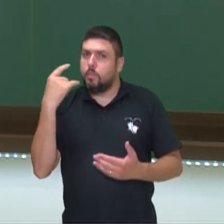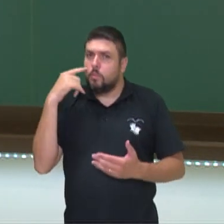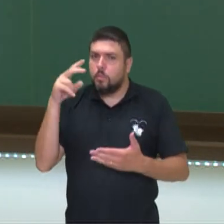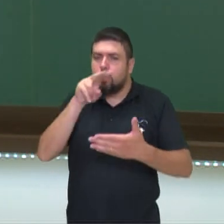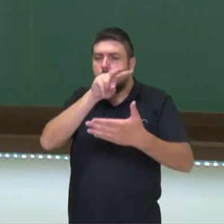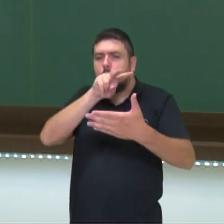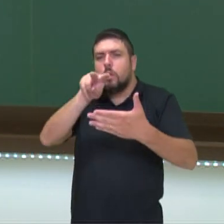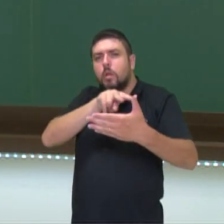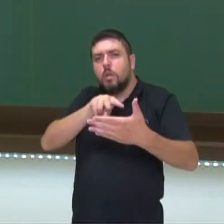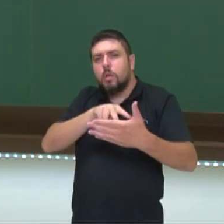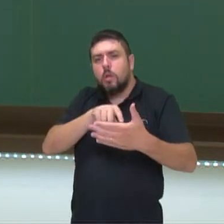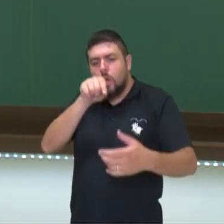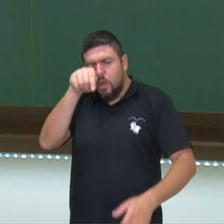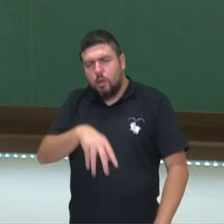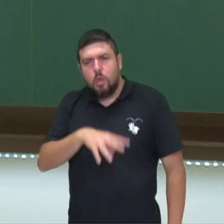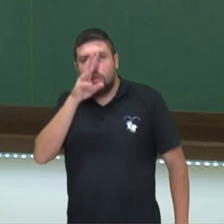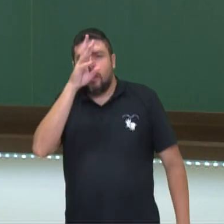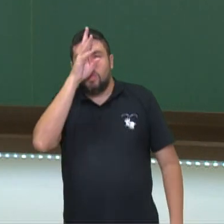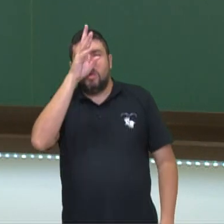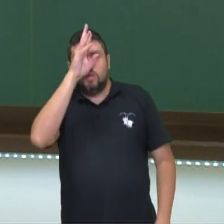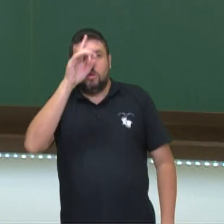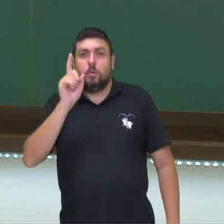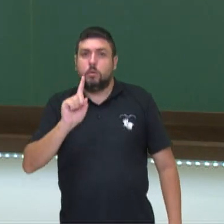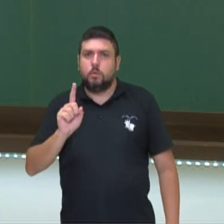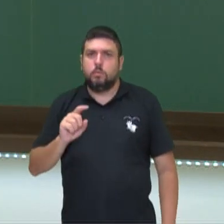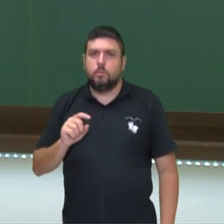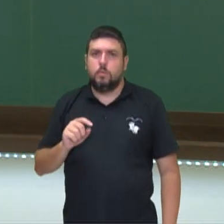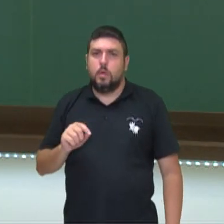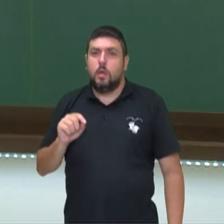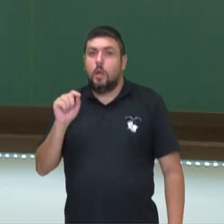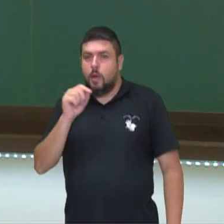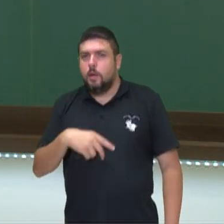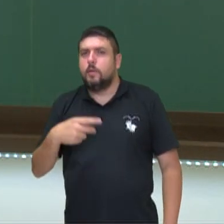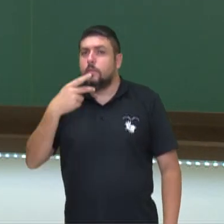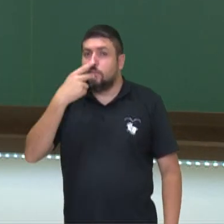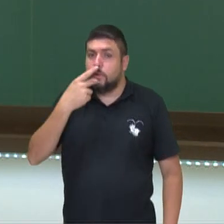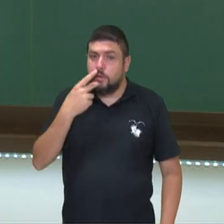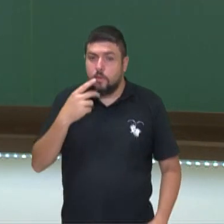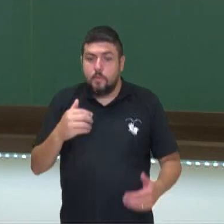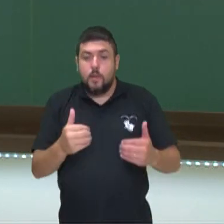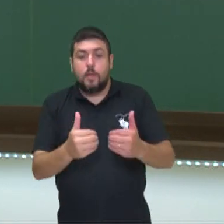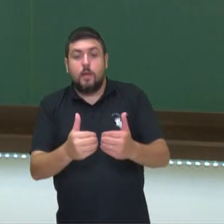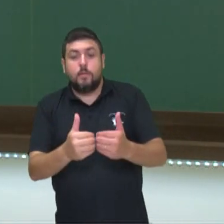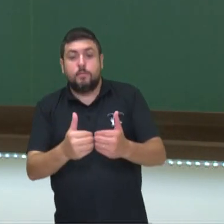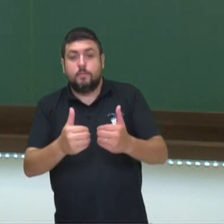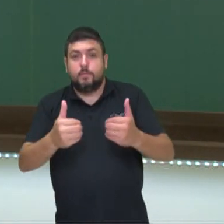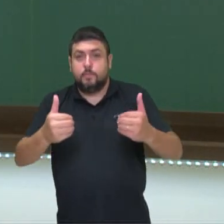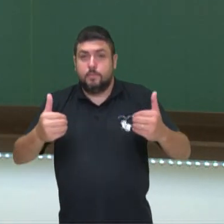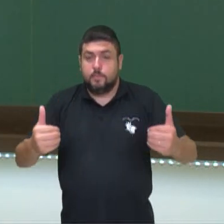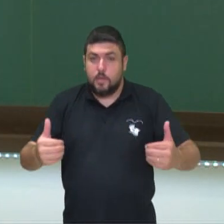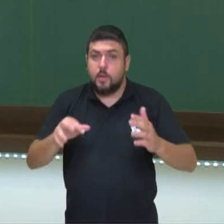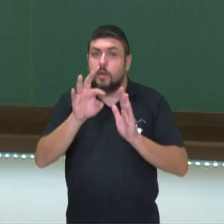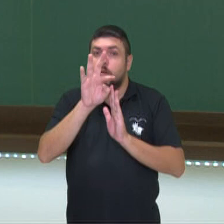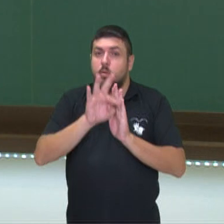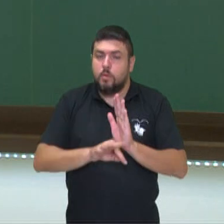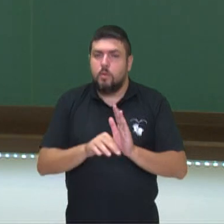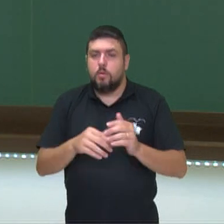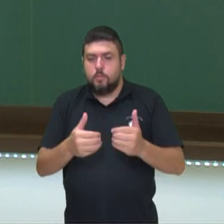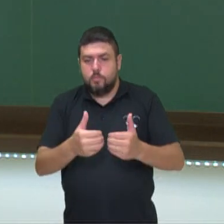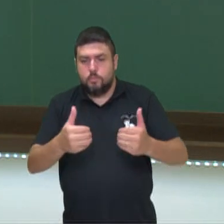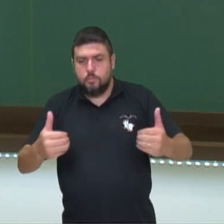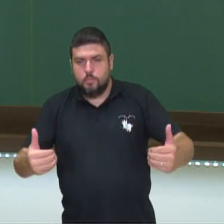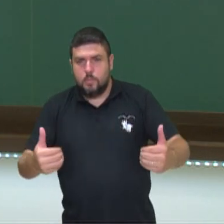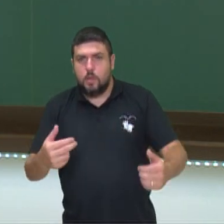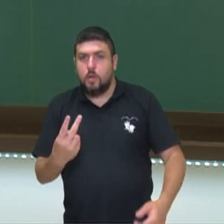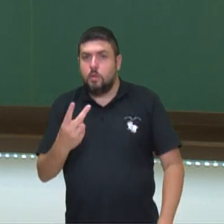não deduzi-las? Porque diz lá: manter distância mínima de 2 metros e